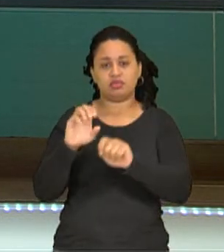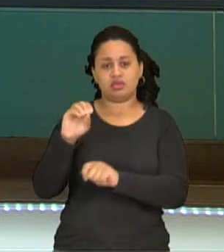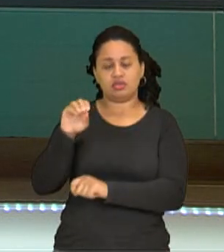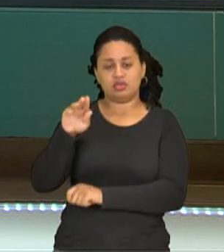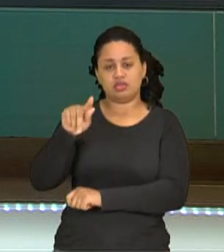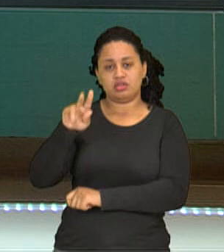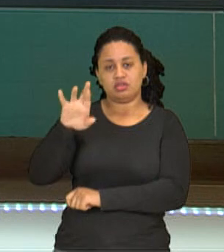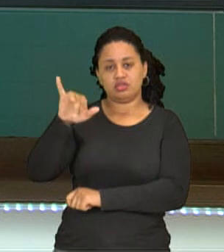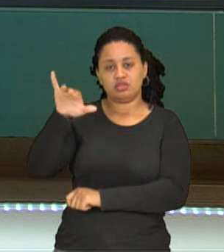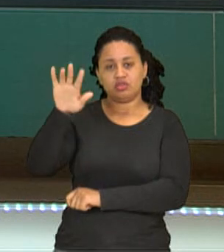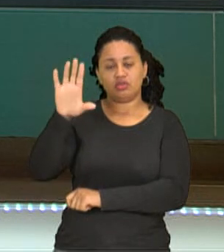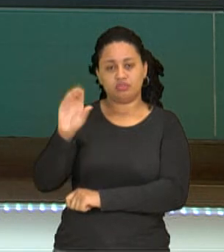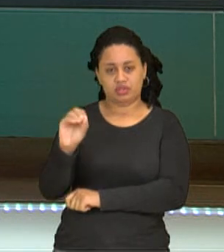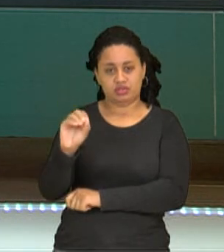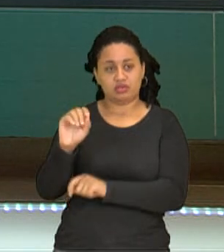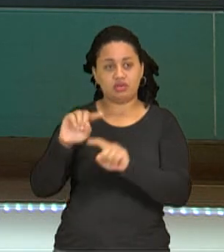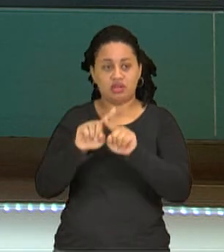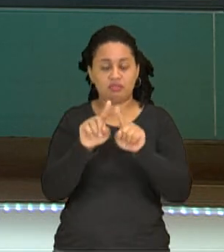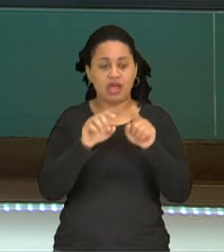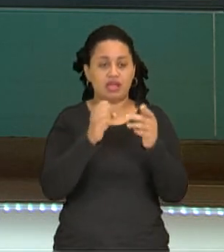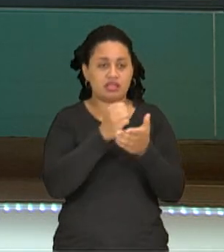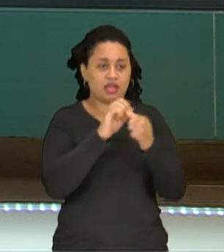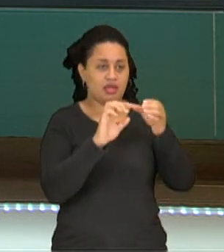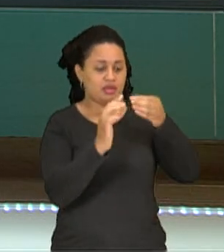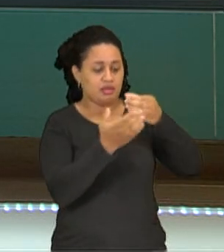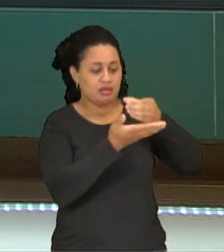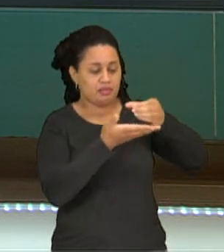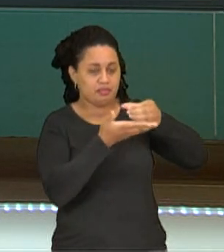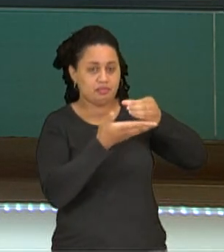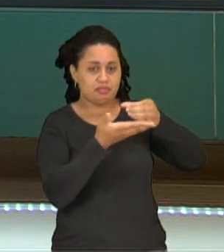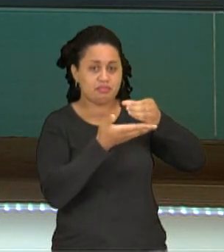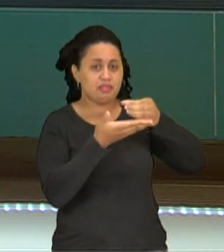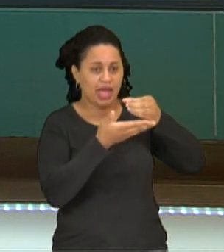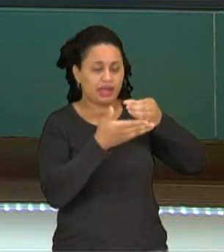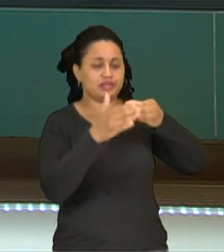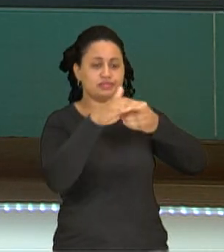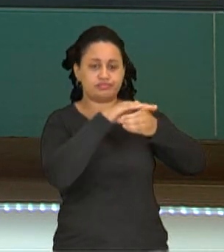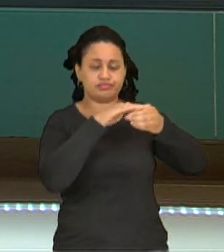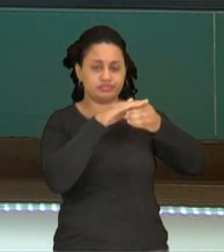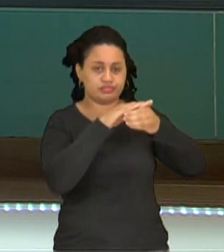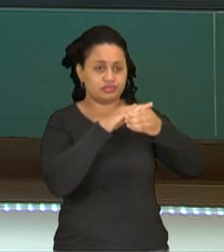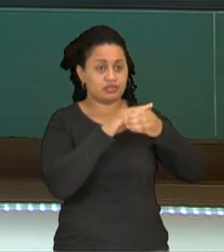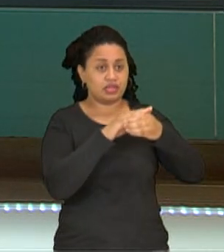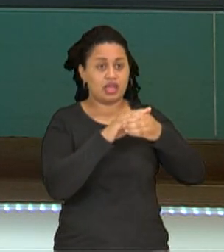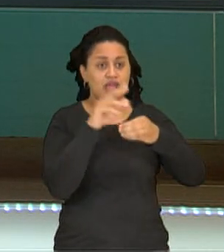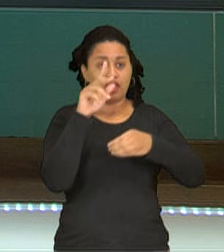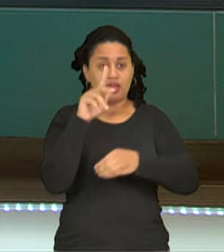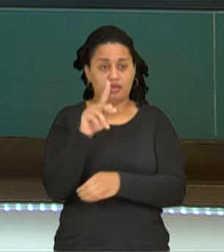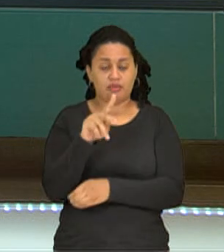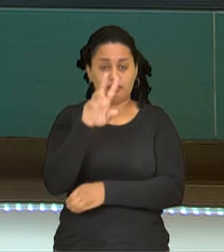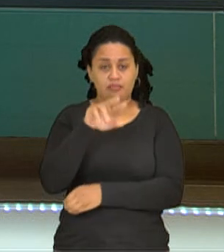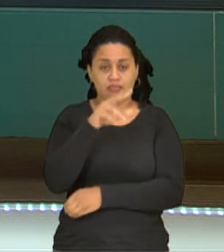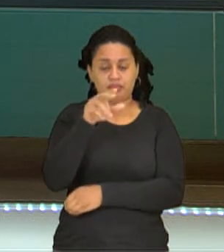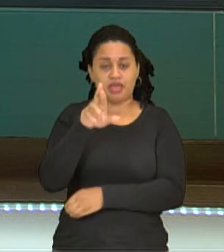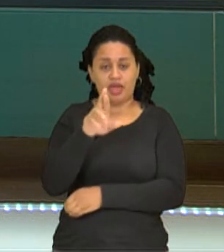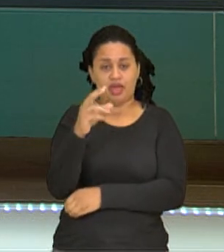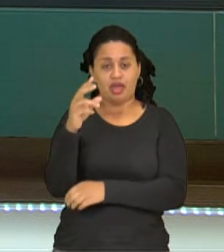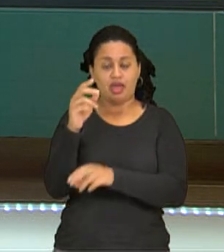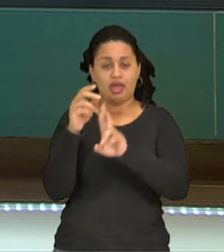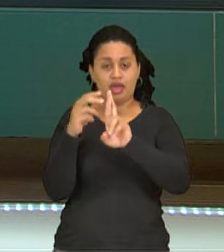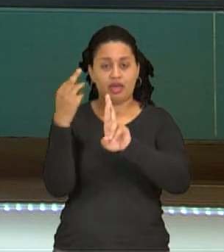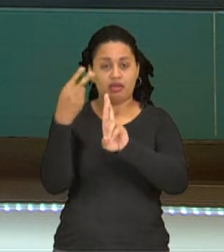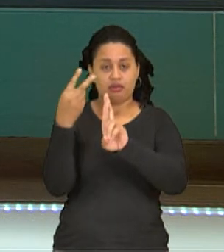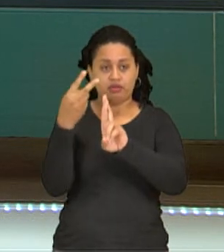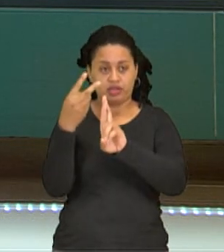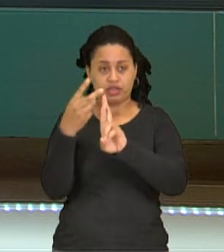base, relembrando, nós vamos ter que vai ser πr ao quadrado, mas nunca esquecer que a área da base corresponde a duas, porque nós vamos ter